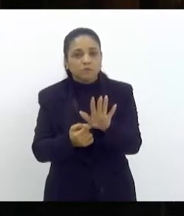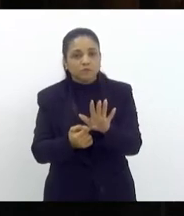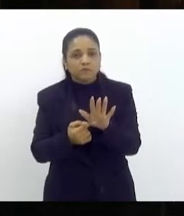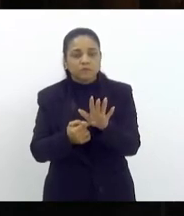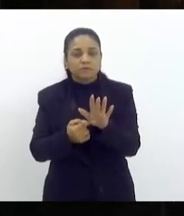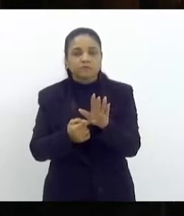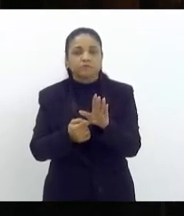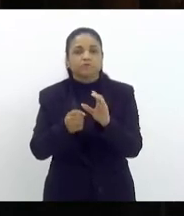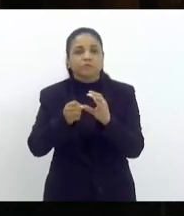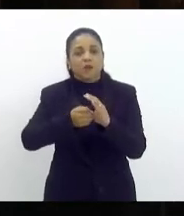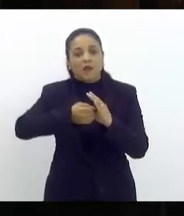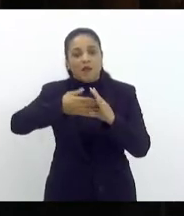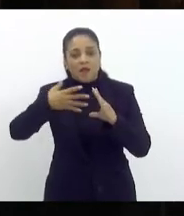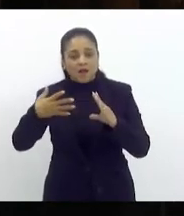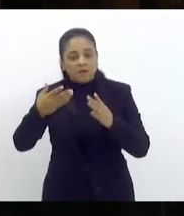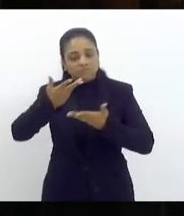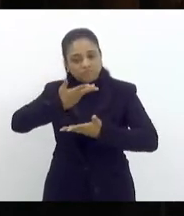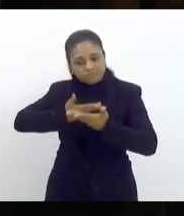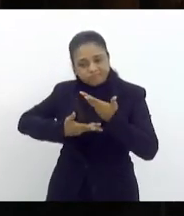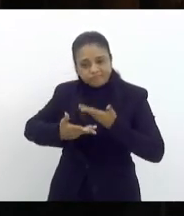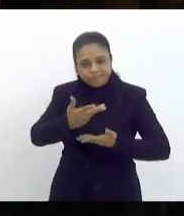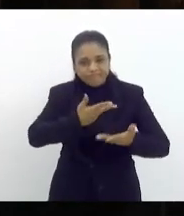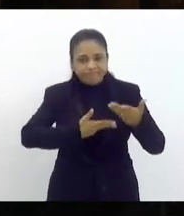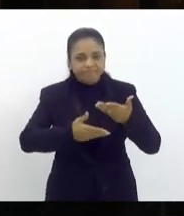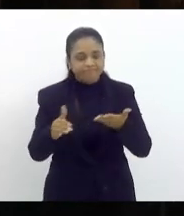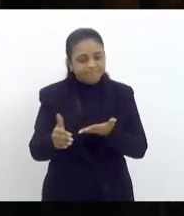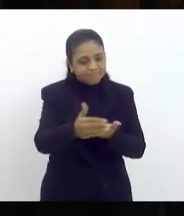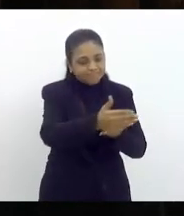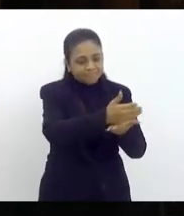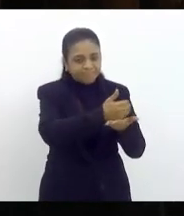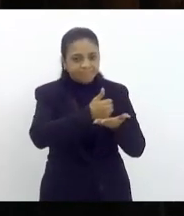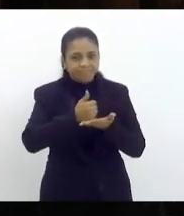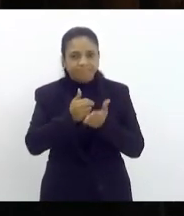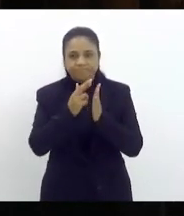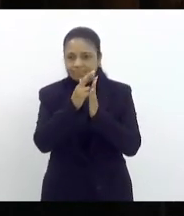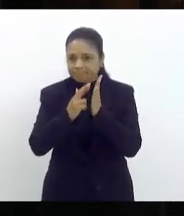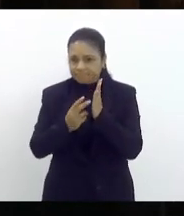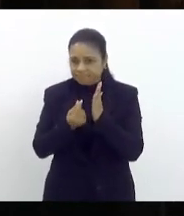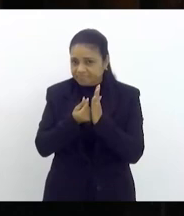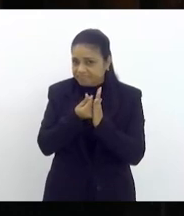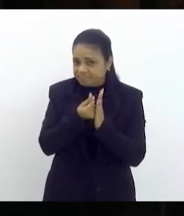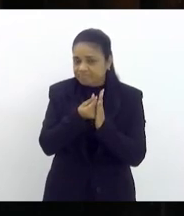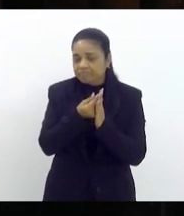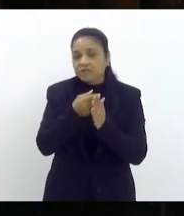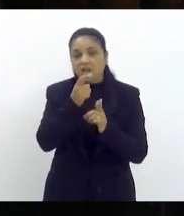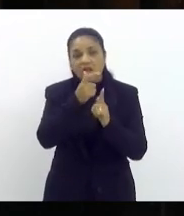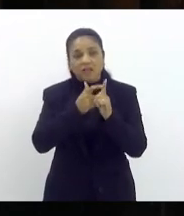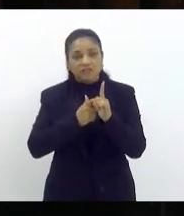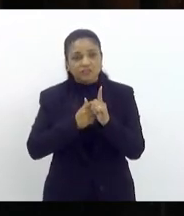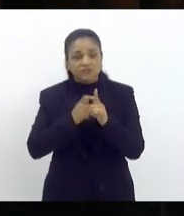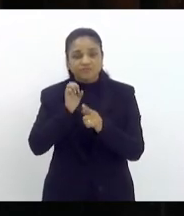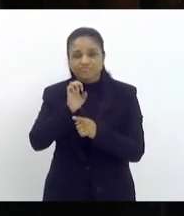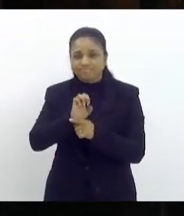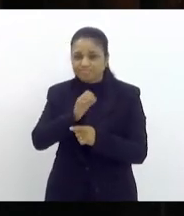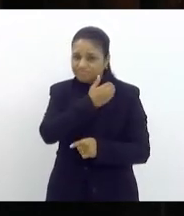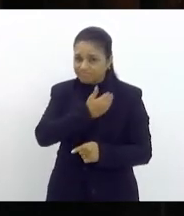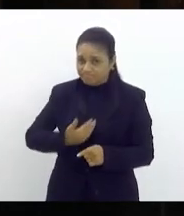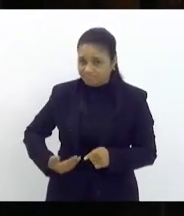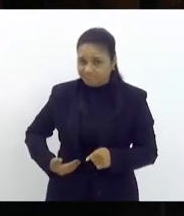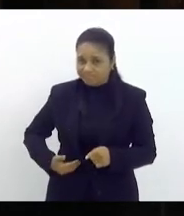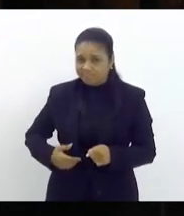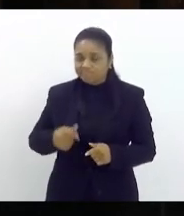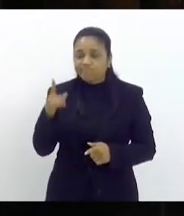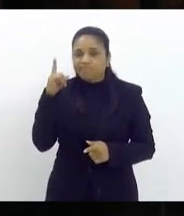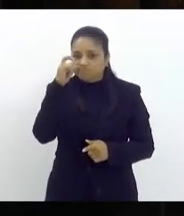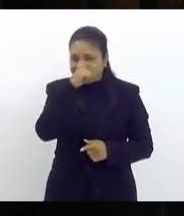caráter harmonioso que deve pautar a recuperação financeira fluminense já que a dívida pública estadual é irrecuperável como